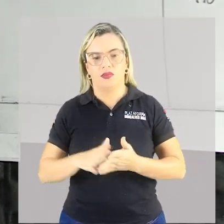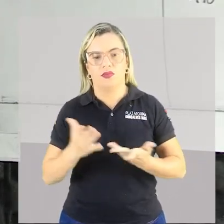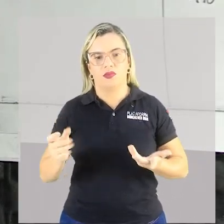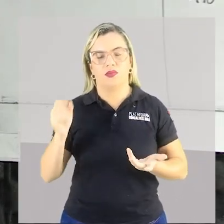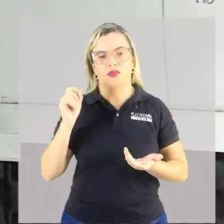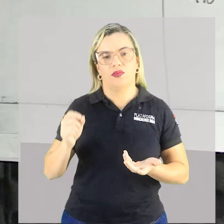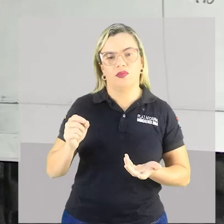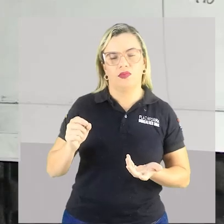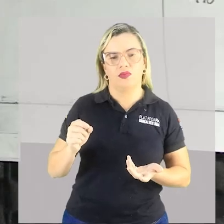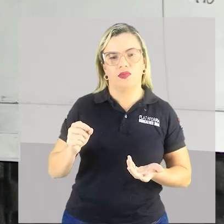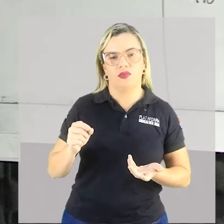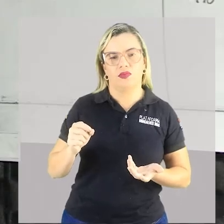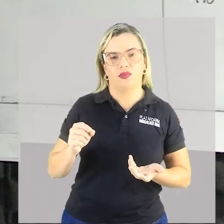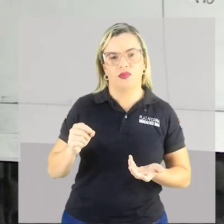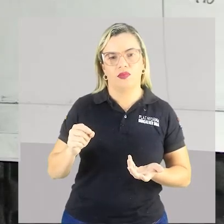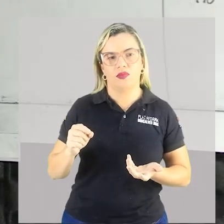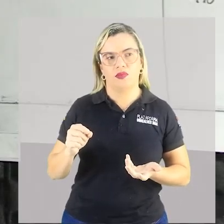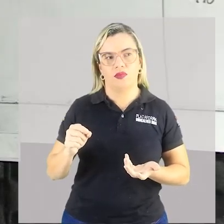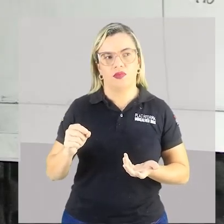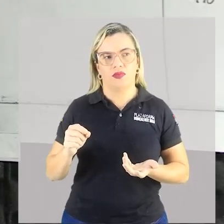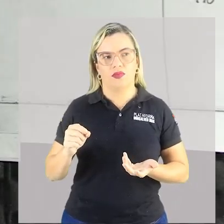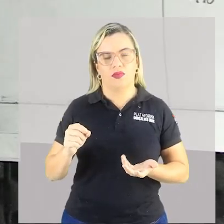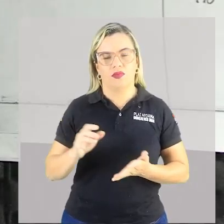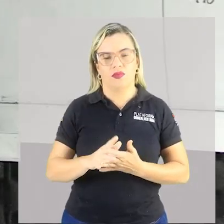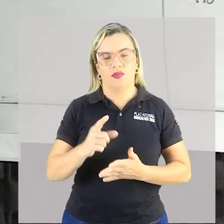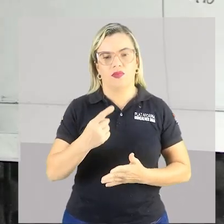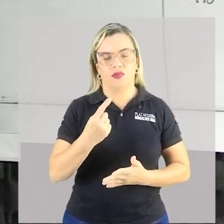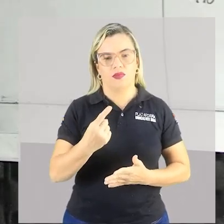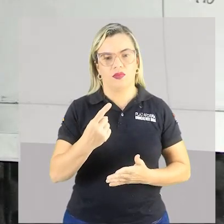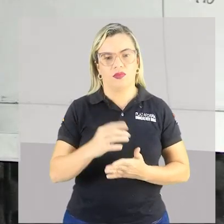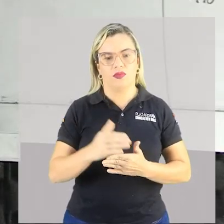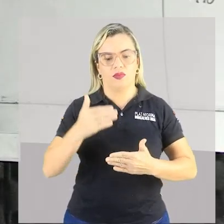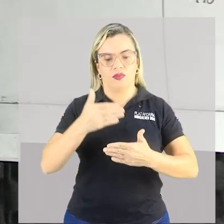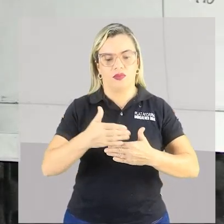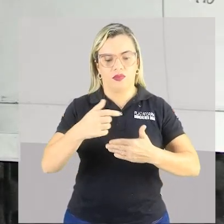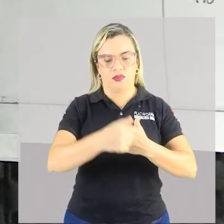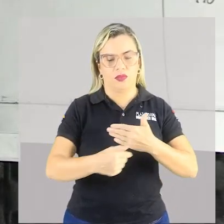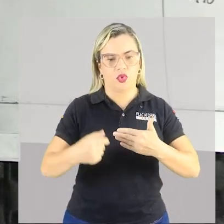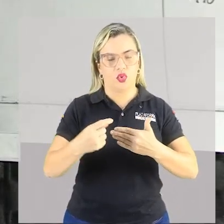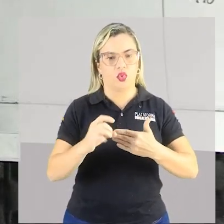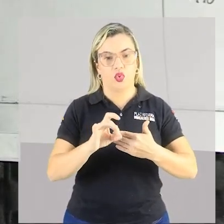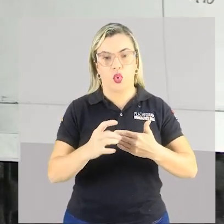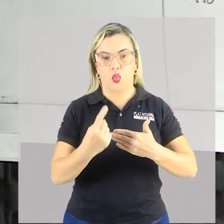dizer o seguinte, que um tijolo,